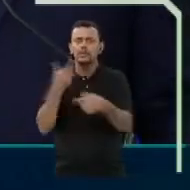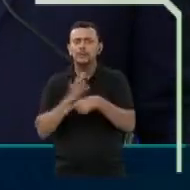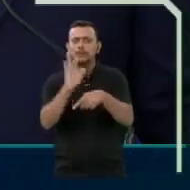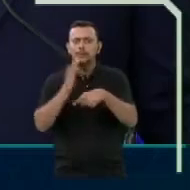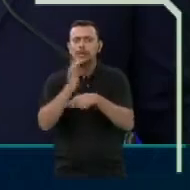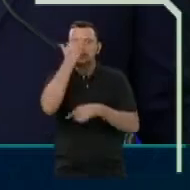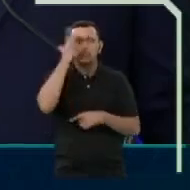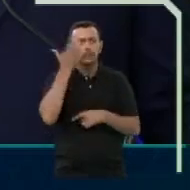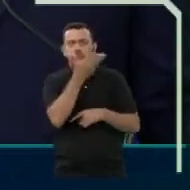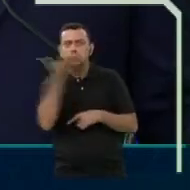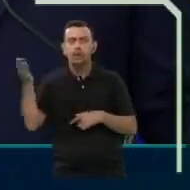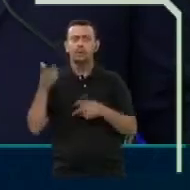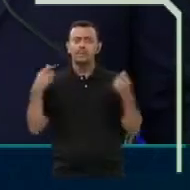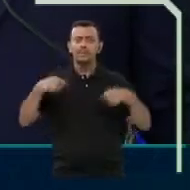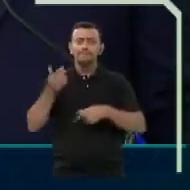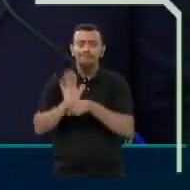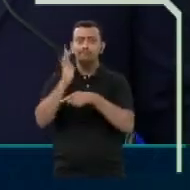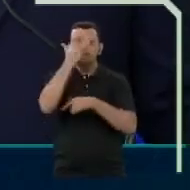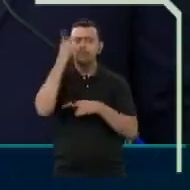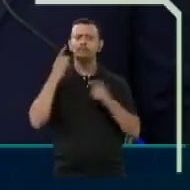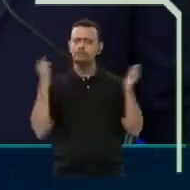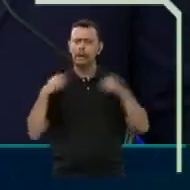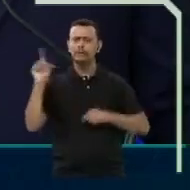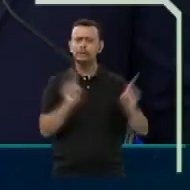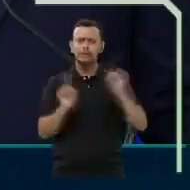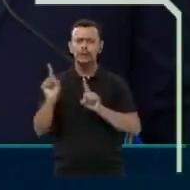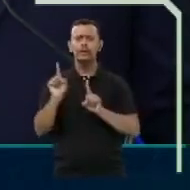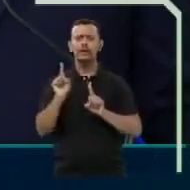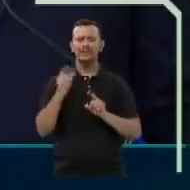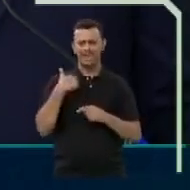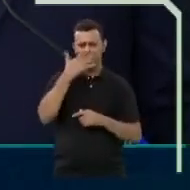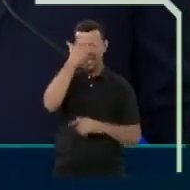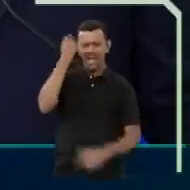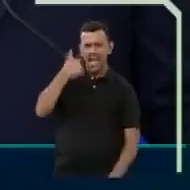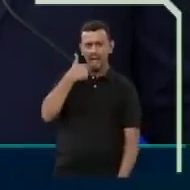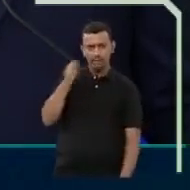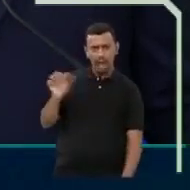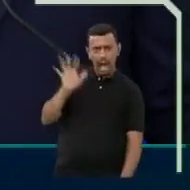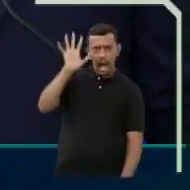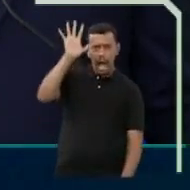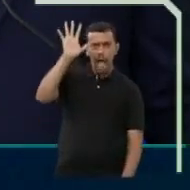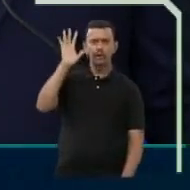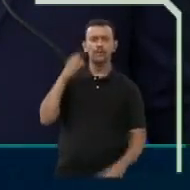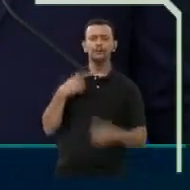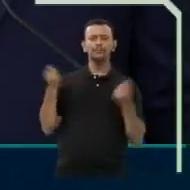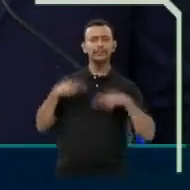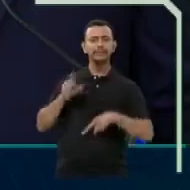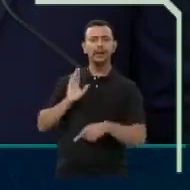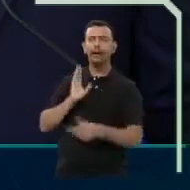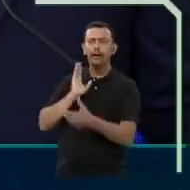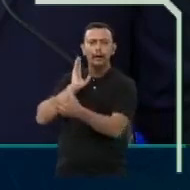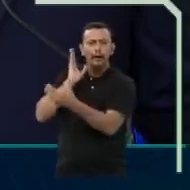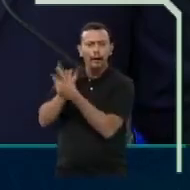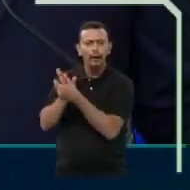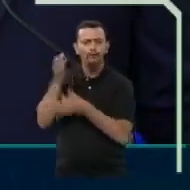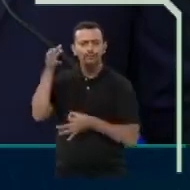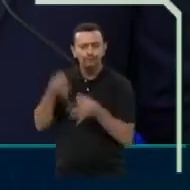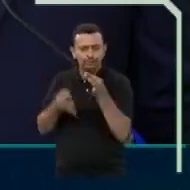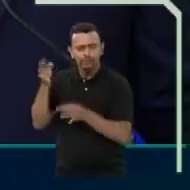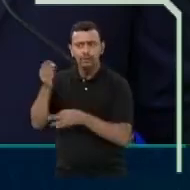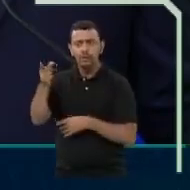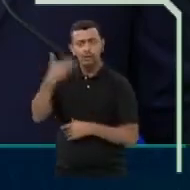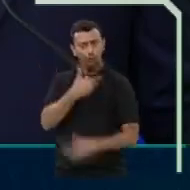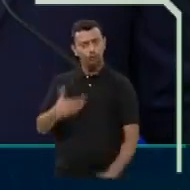para que elas possam ter acesso aos remédios de alto custo sem precisar entrar na justiça no momento que mais